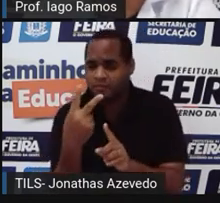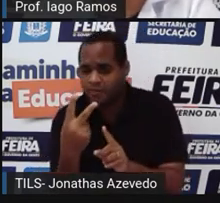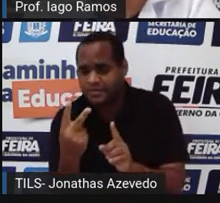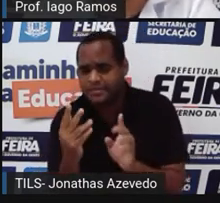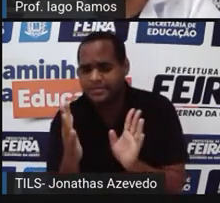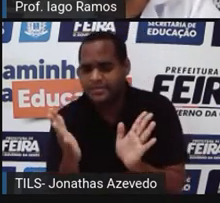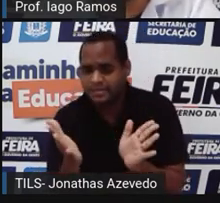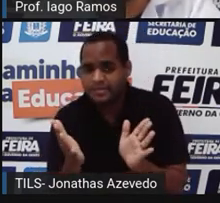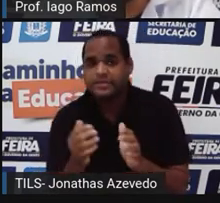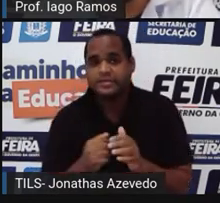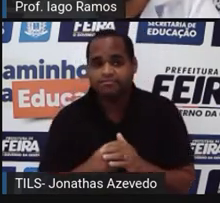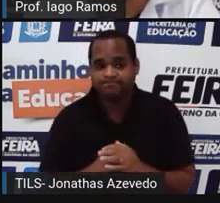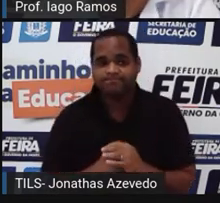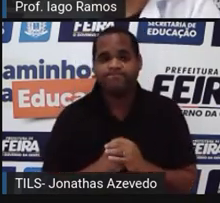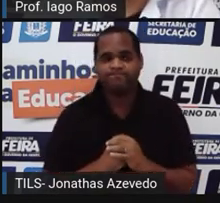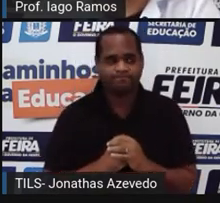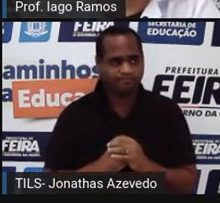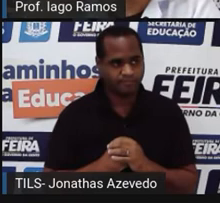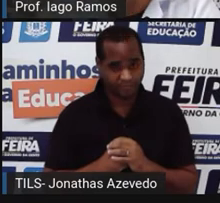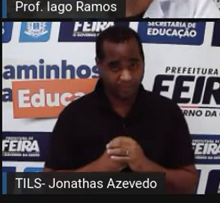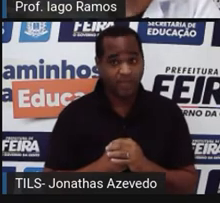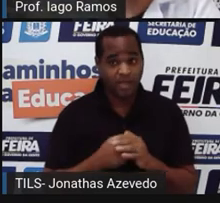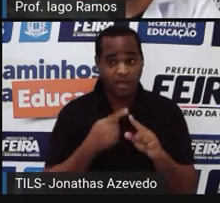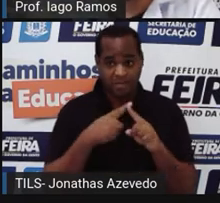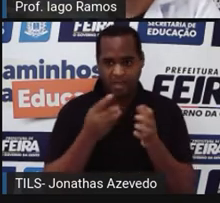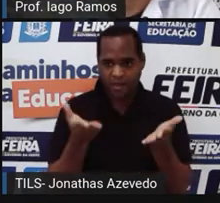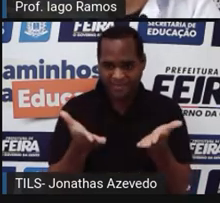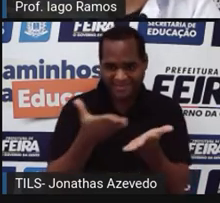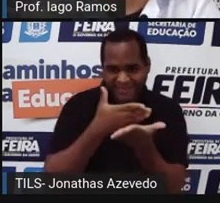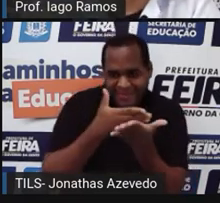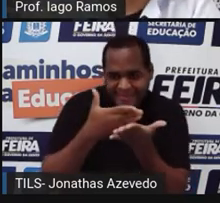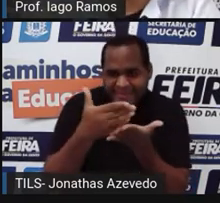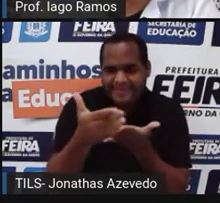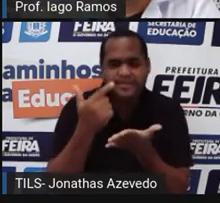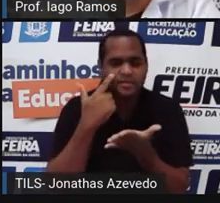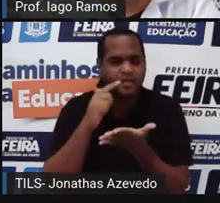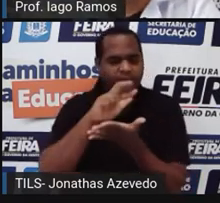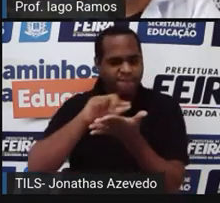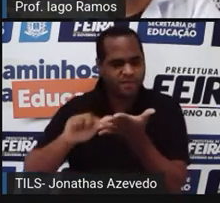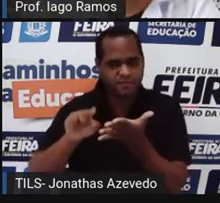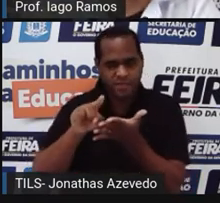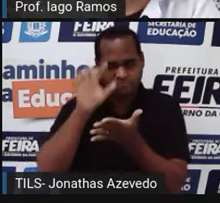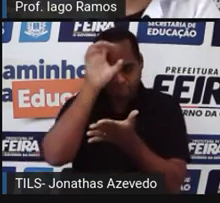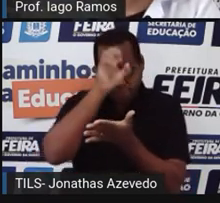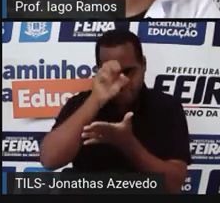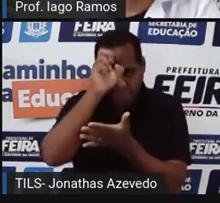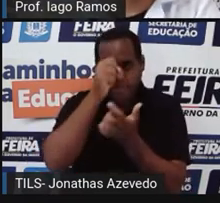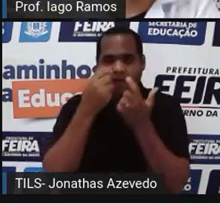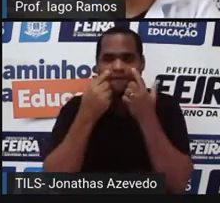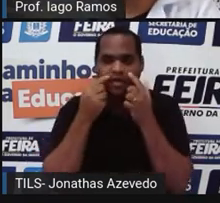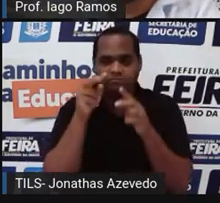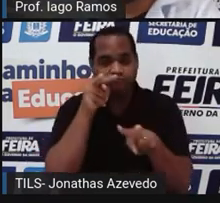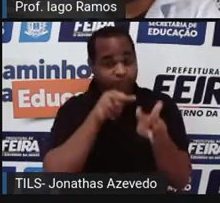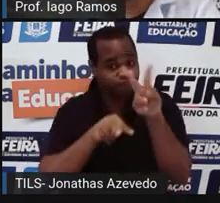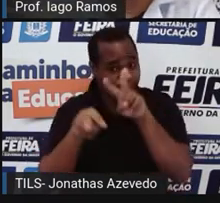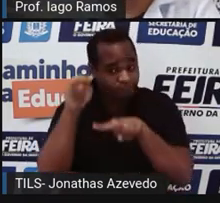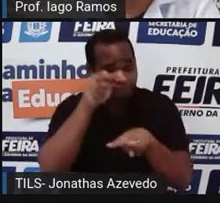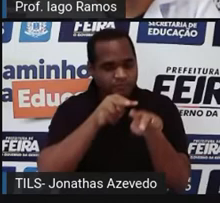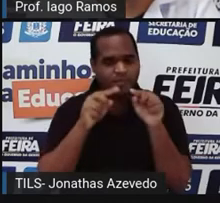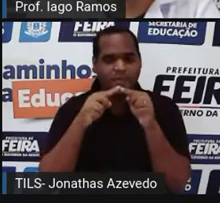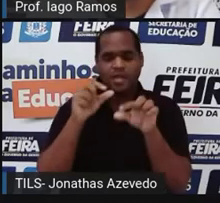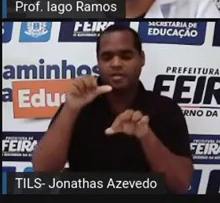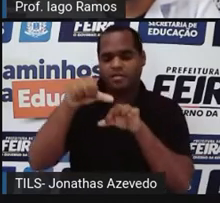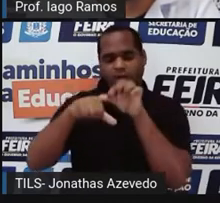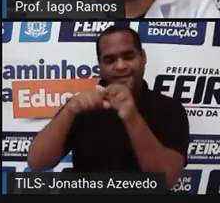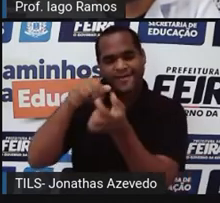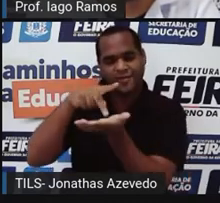foi o número 2 metade, porque a partir de agora, as coisas que a gente vai começar a ver ainda é sobre esse tema de